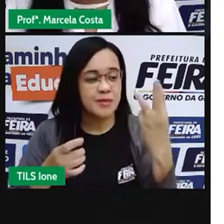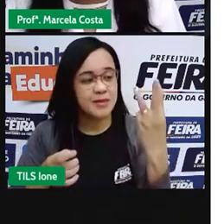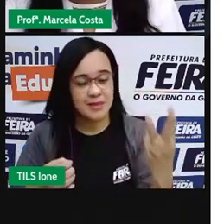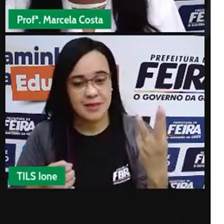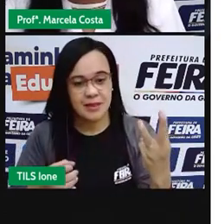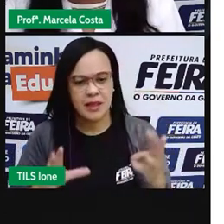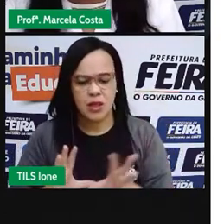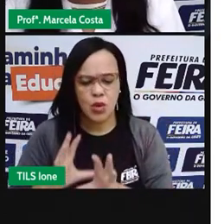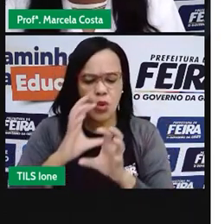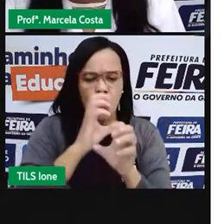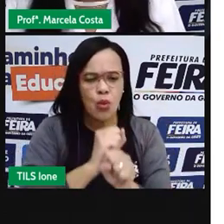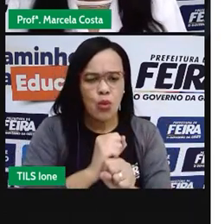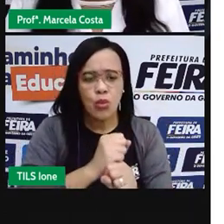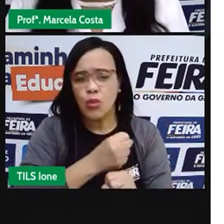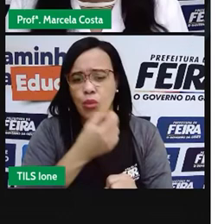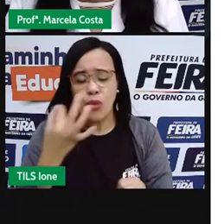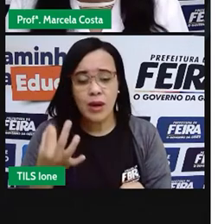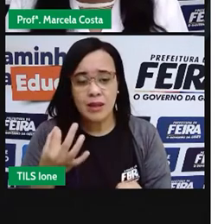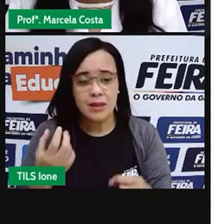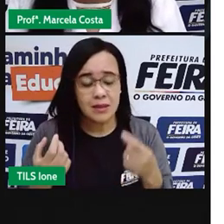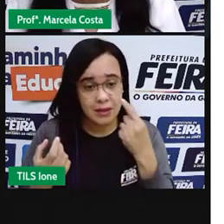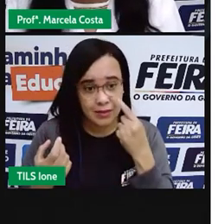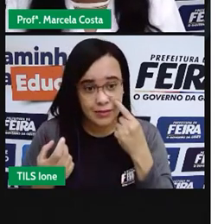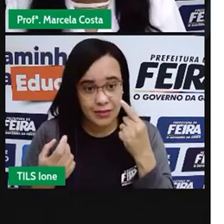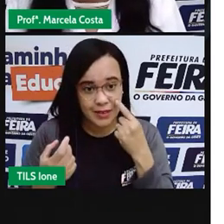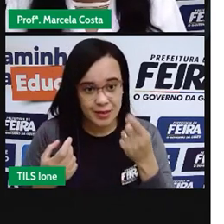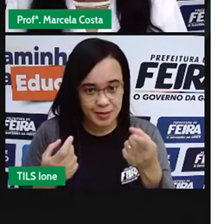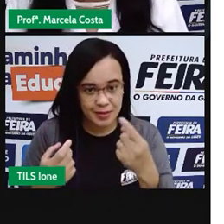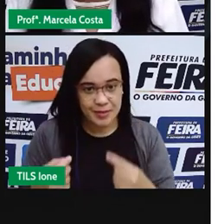tem agora? Vamos contar?